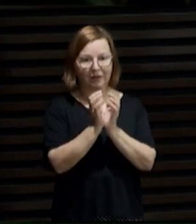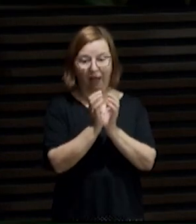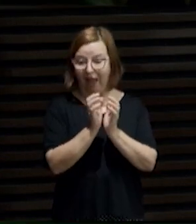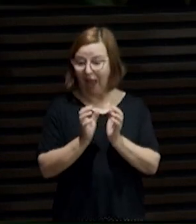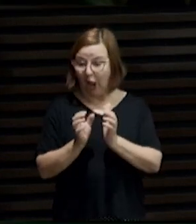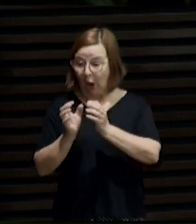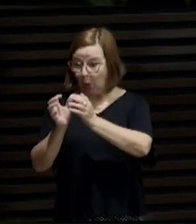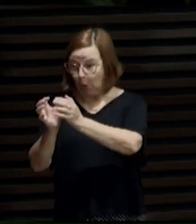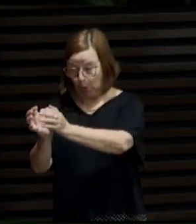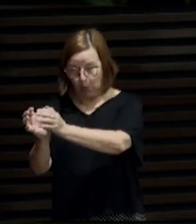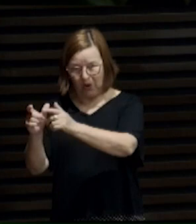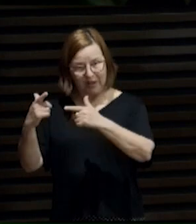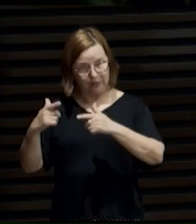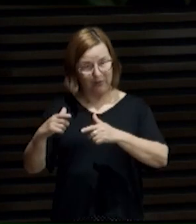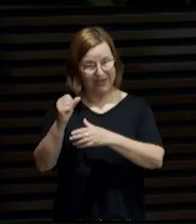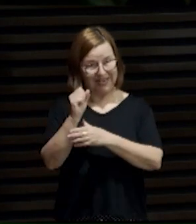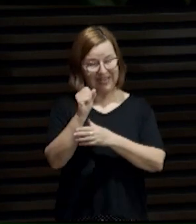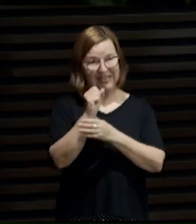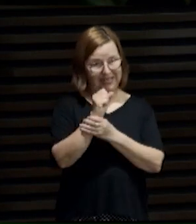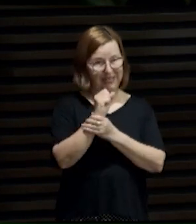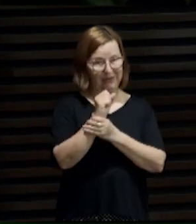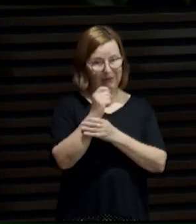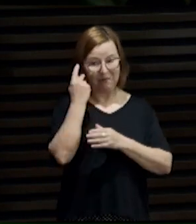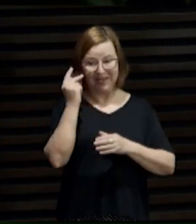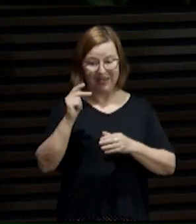Porque é valiosíssimo, mas é frágil.